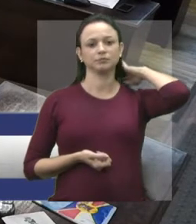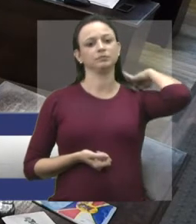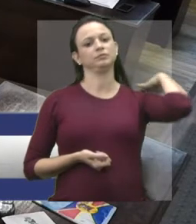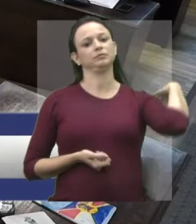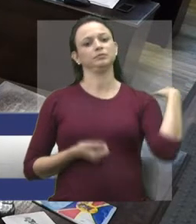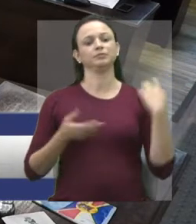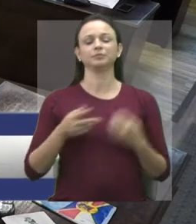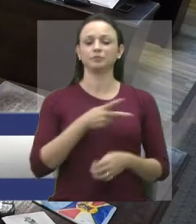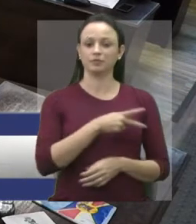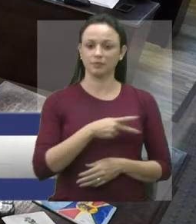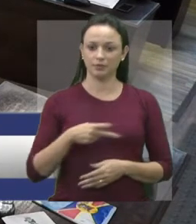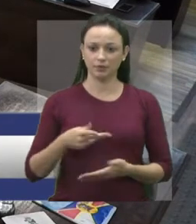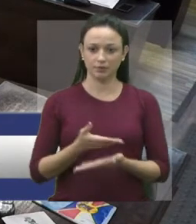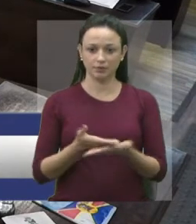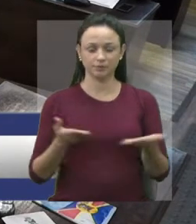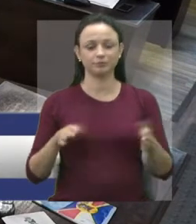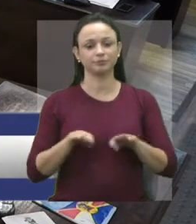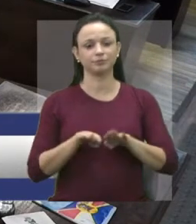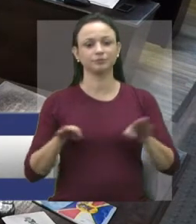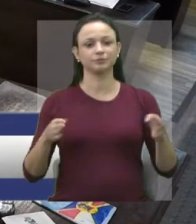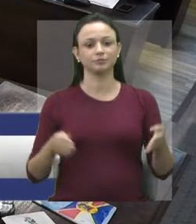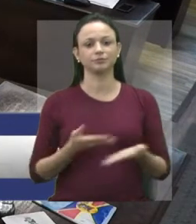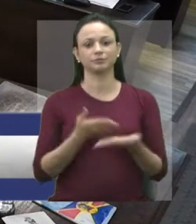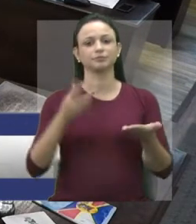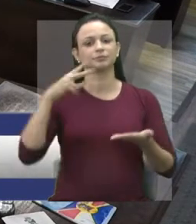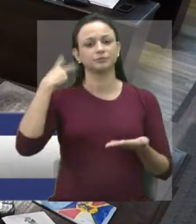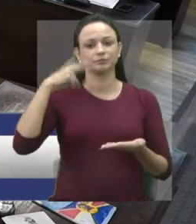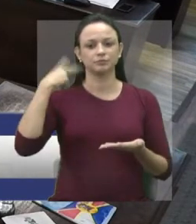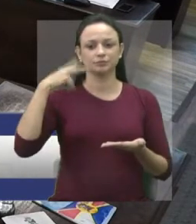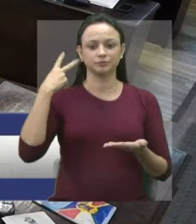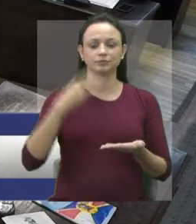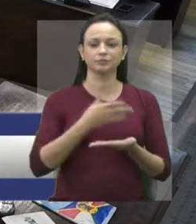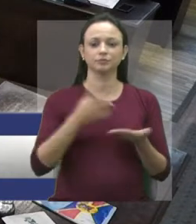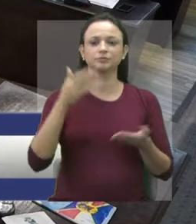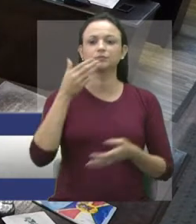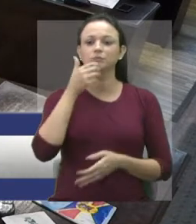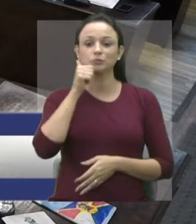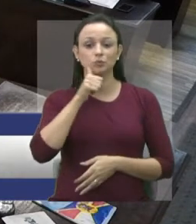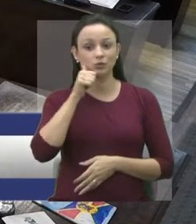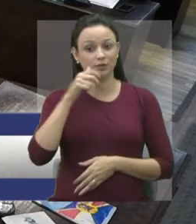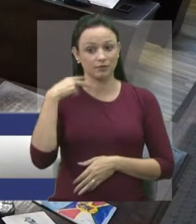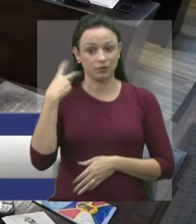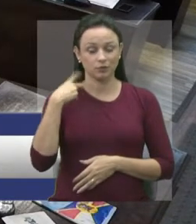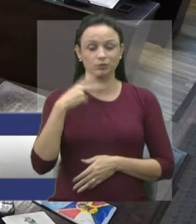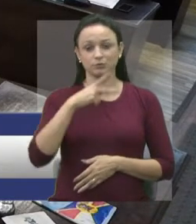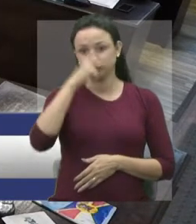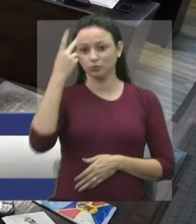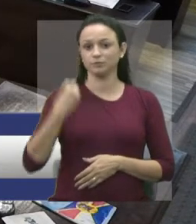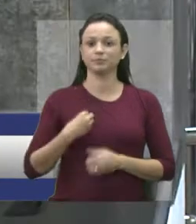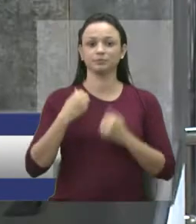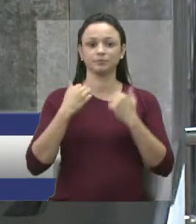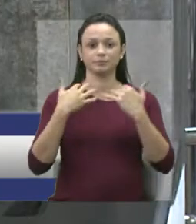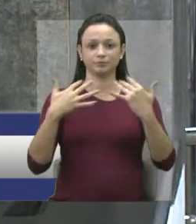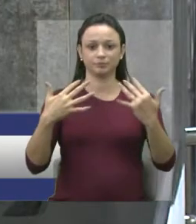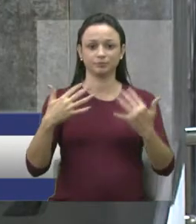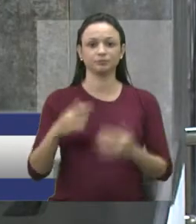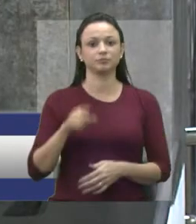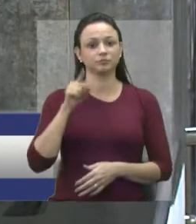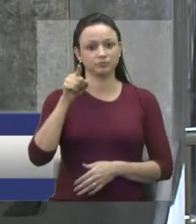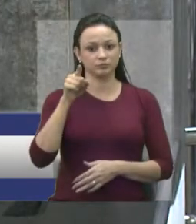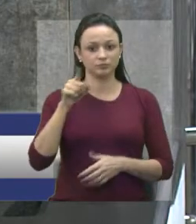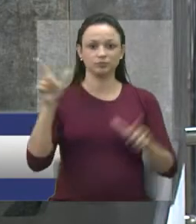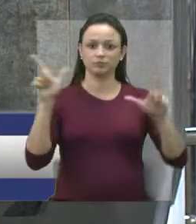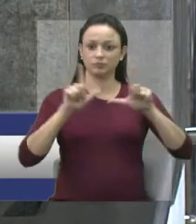Senhor presidente, membros da mesa, senhores vereadores, senhoras vereadoras, público presente, vocês que